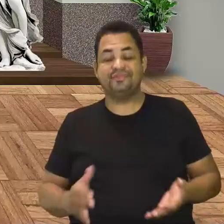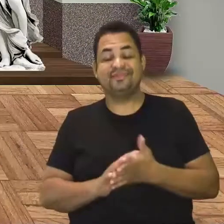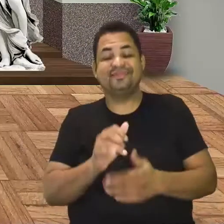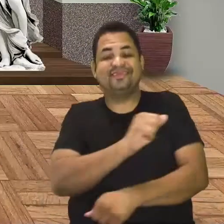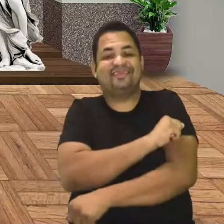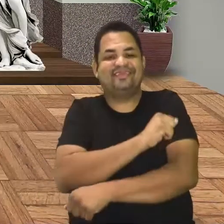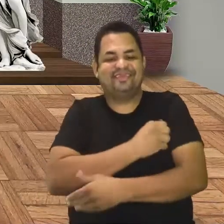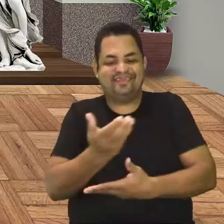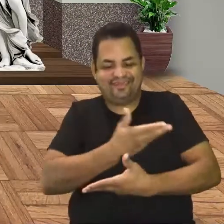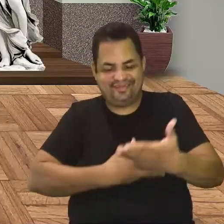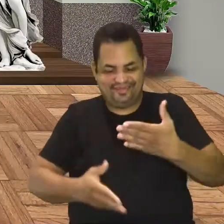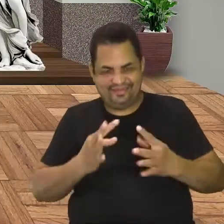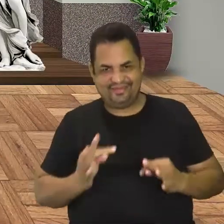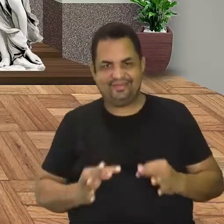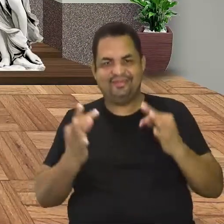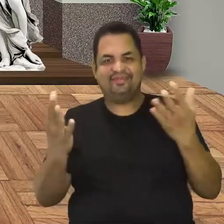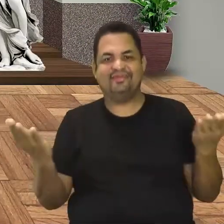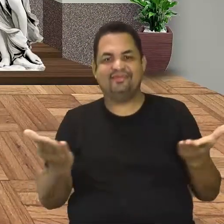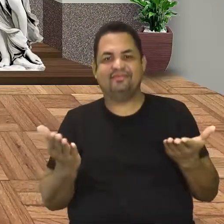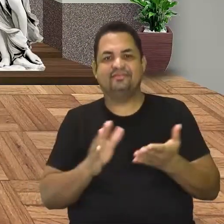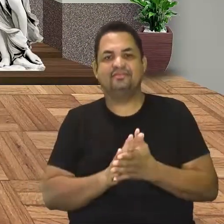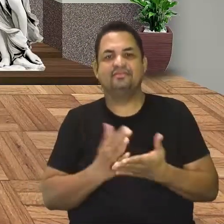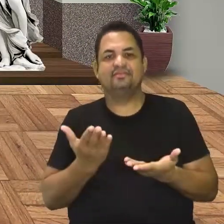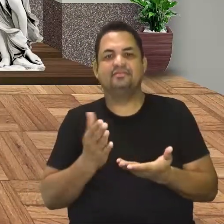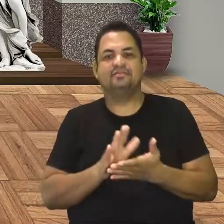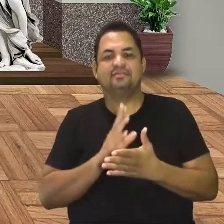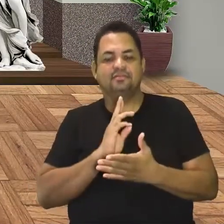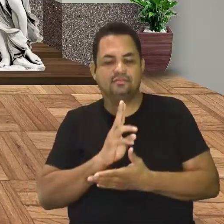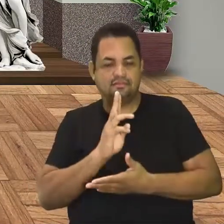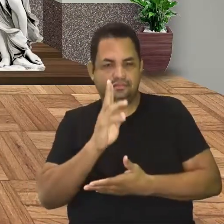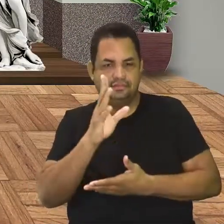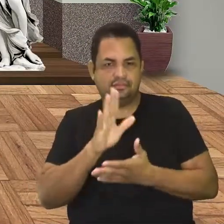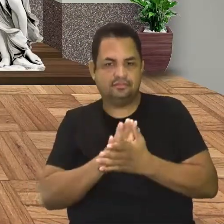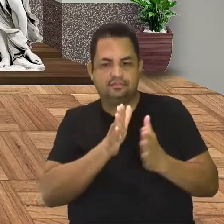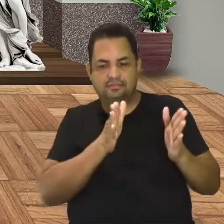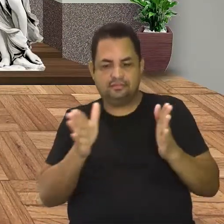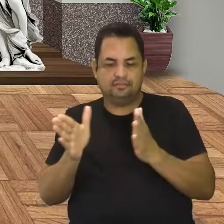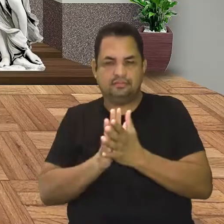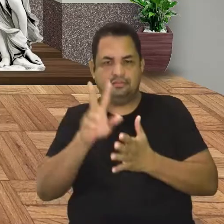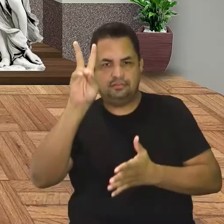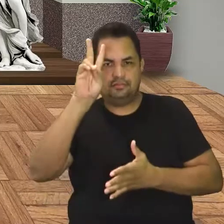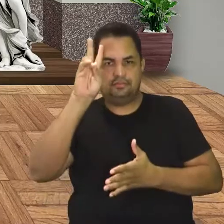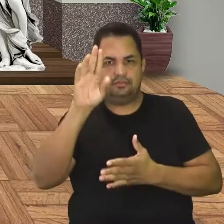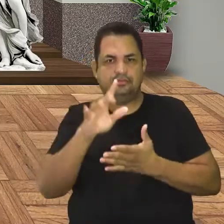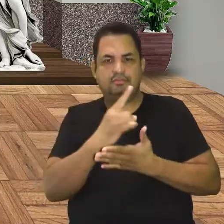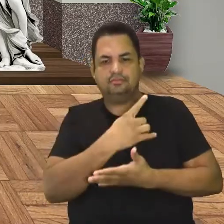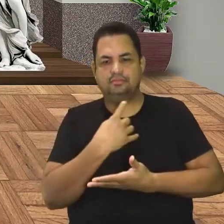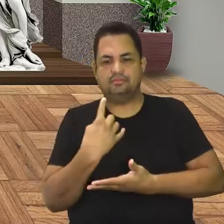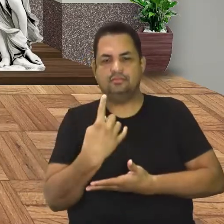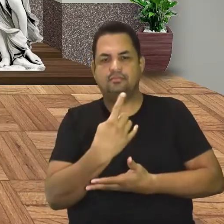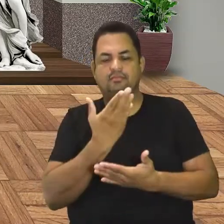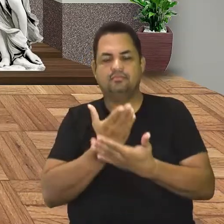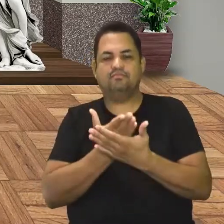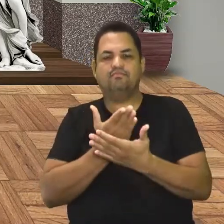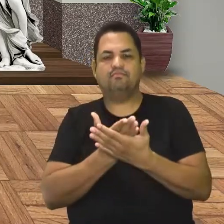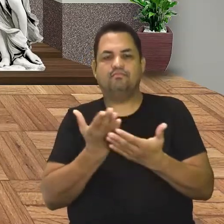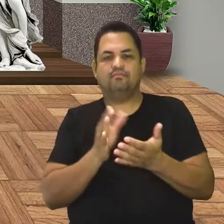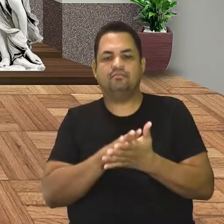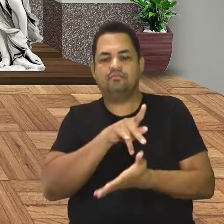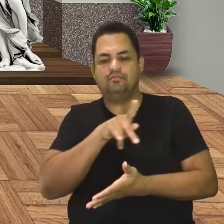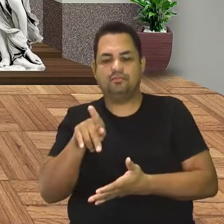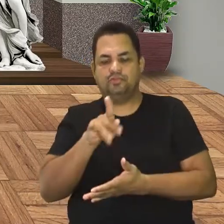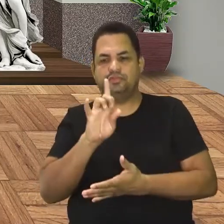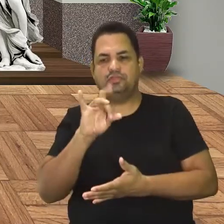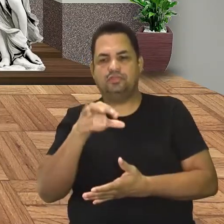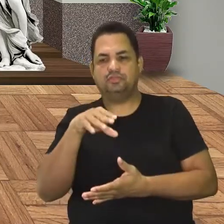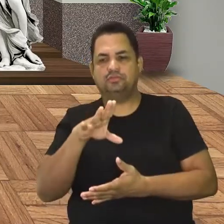E aí, aluno da mediação tecnológica, nós estamos dando continuidade a esse período da história que nós estamos estudando. O professor Lorismar